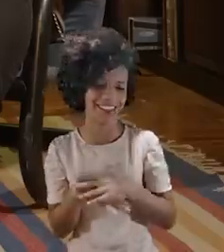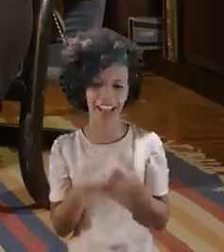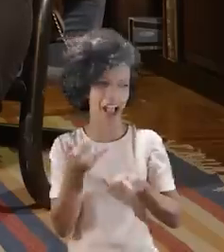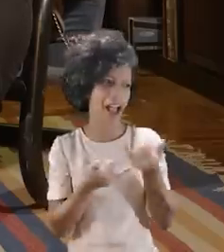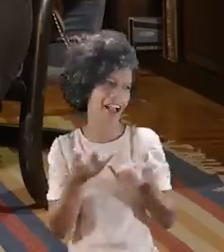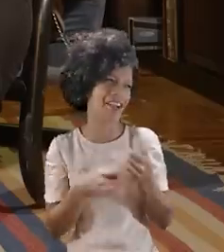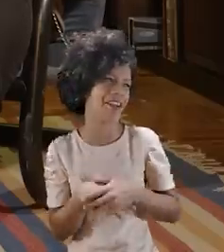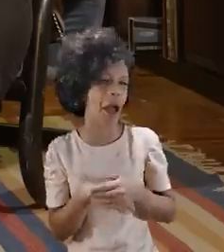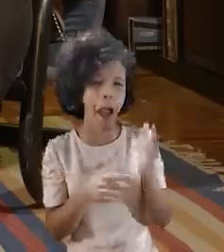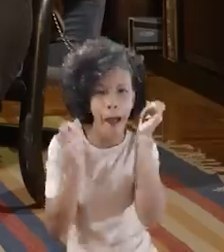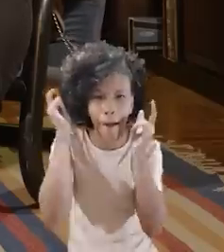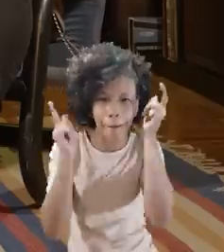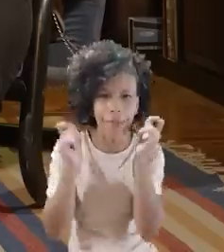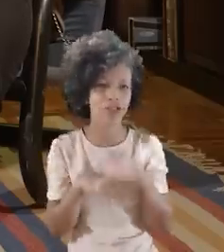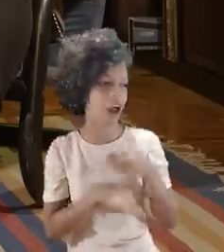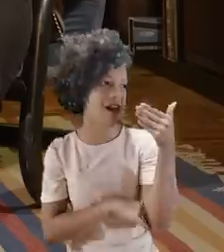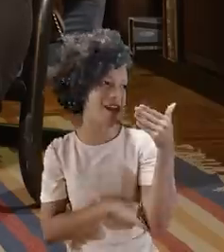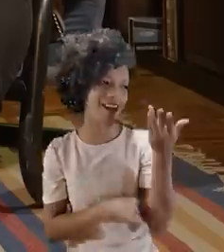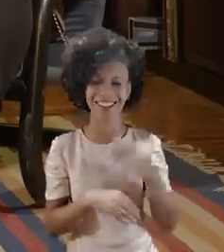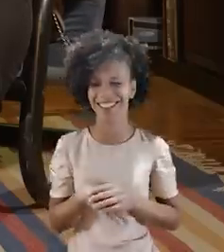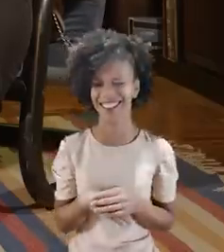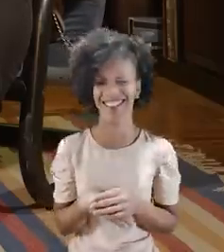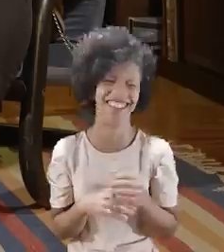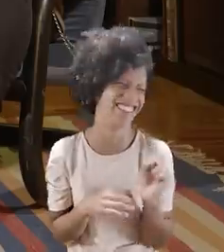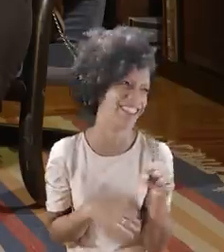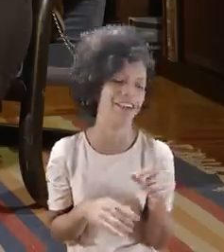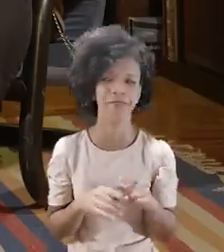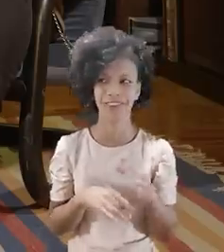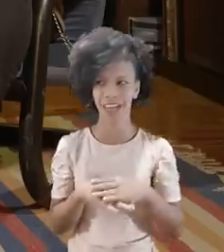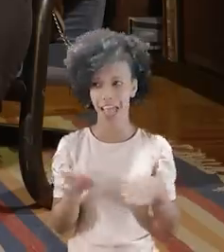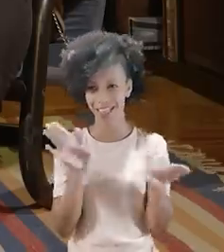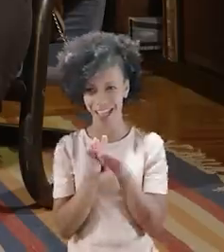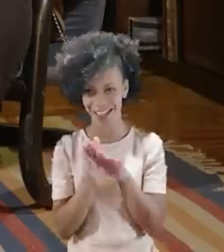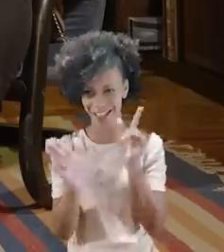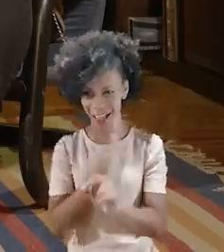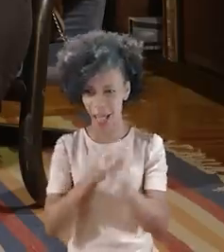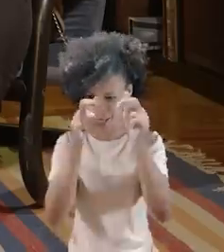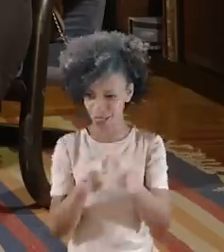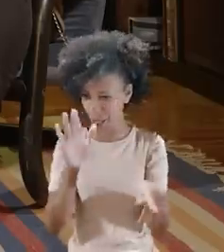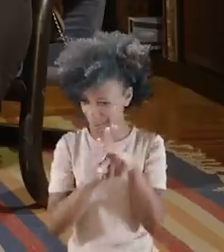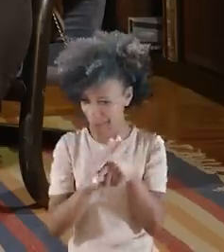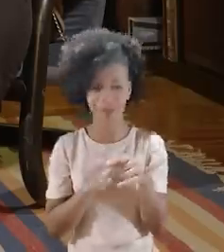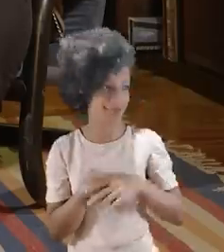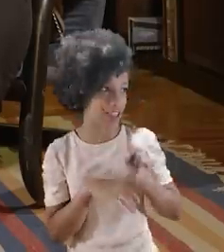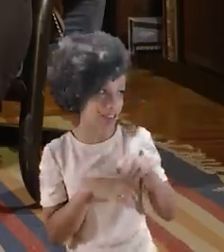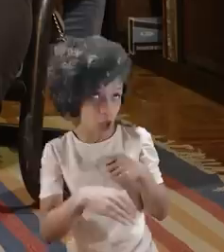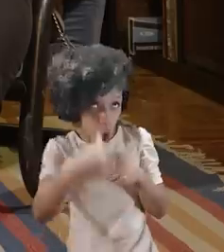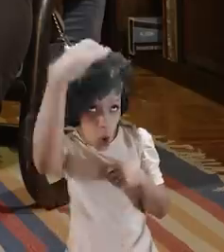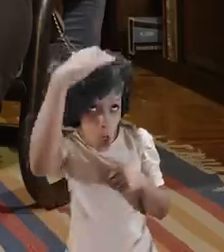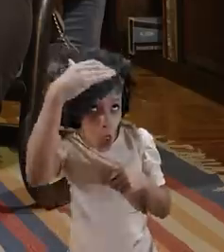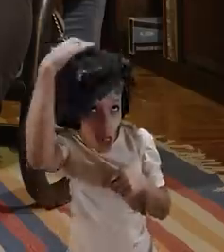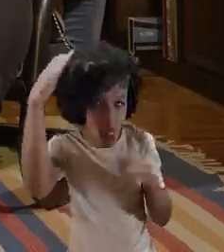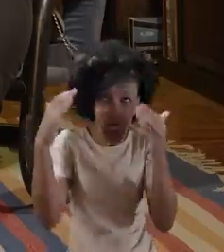acabei de motel aí a entrada e saída no mesmo lugar aí pô então aqui eu saí